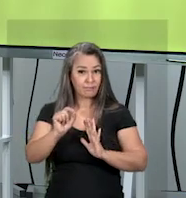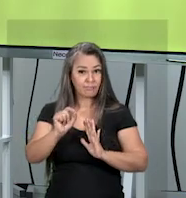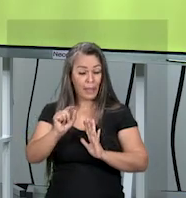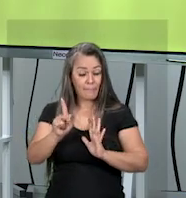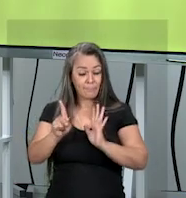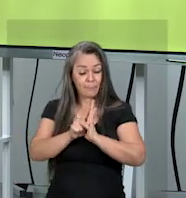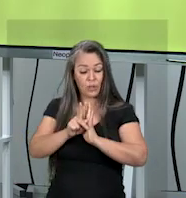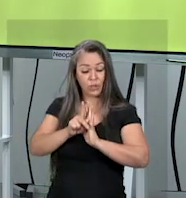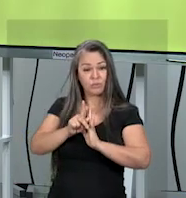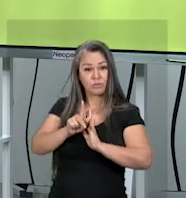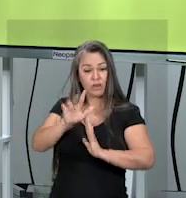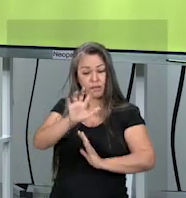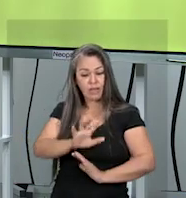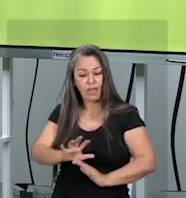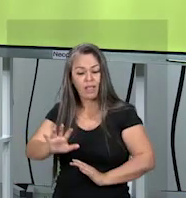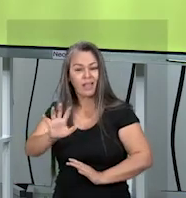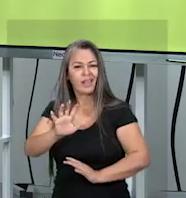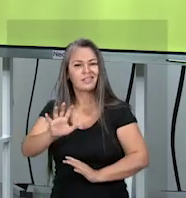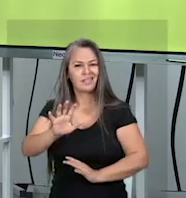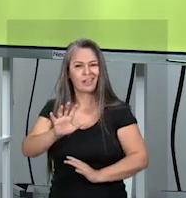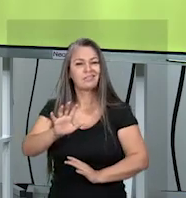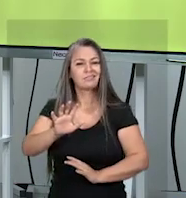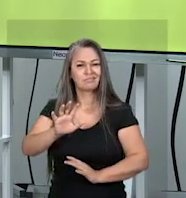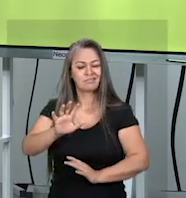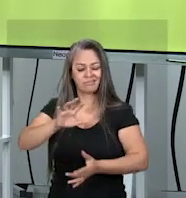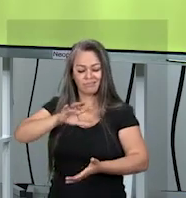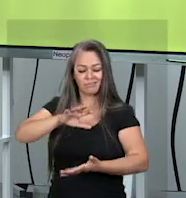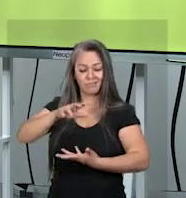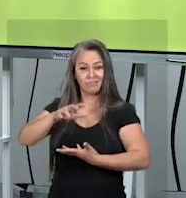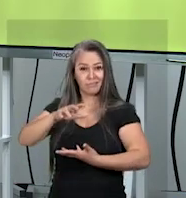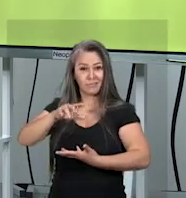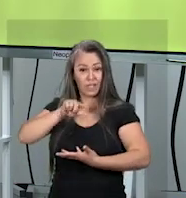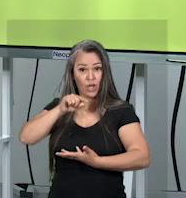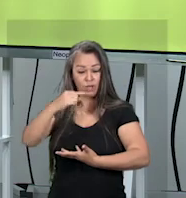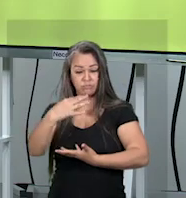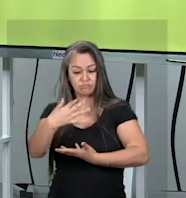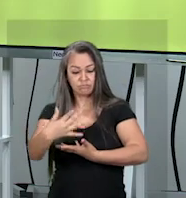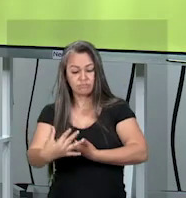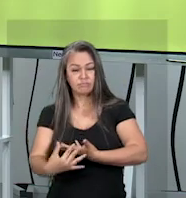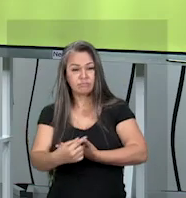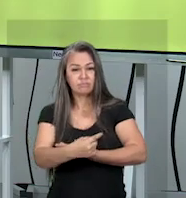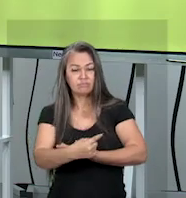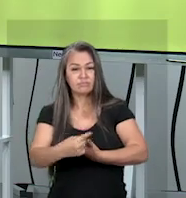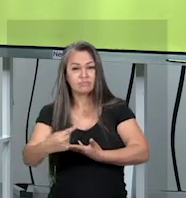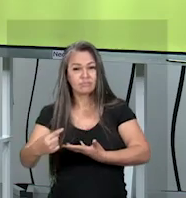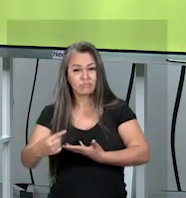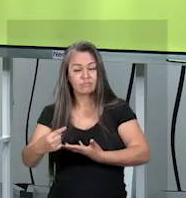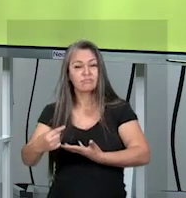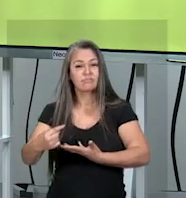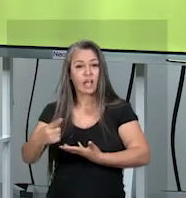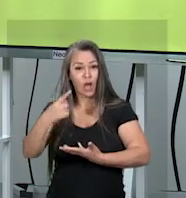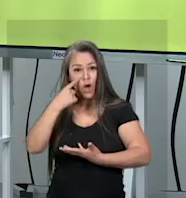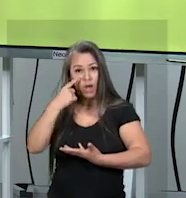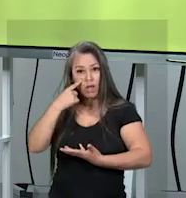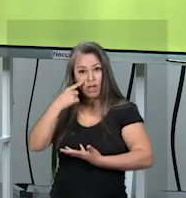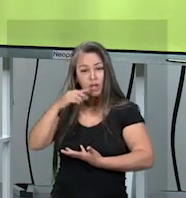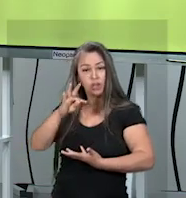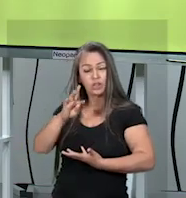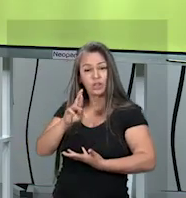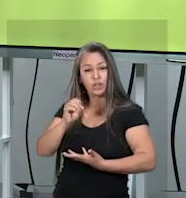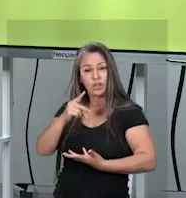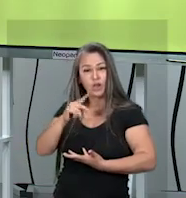regiões localizadas entre a linha do Equador e o Trópico de Capricórnio ou o Trópico de Câncer, depende da